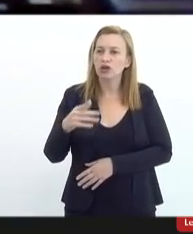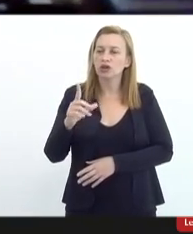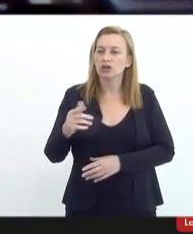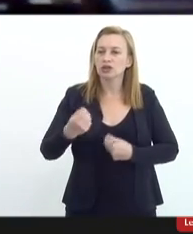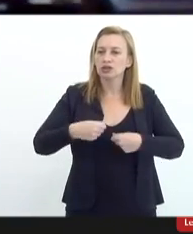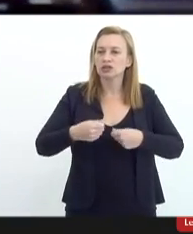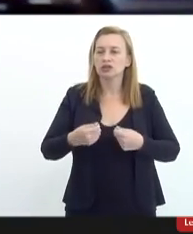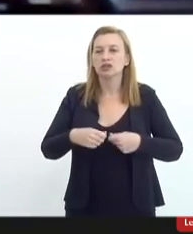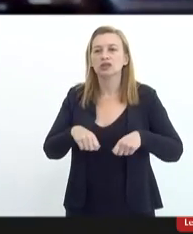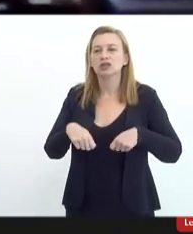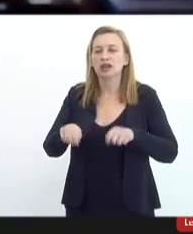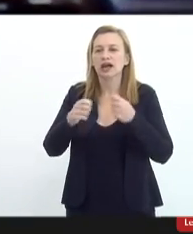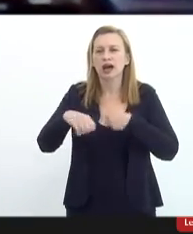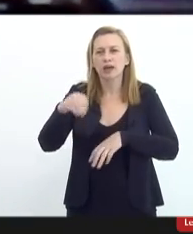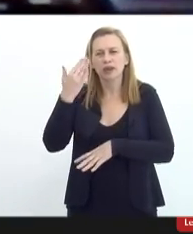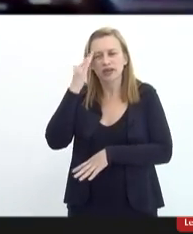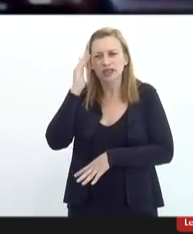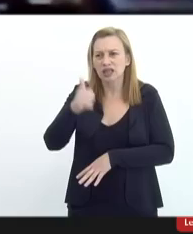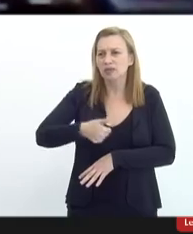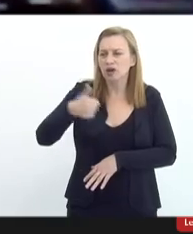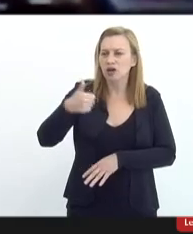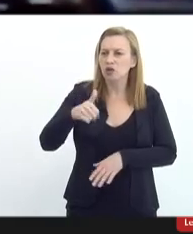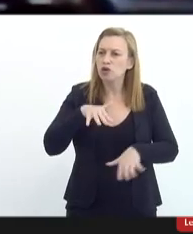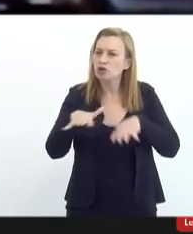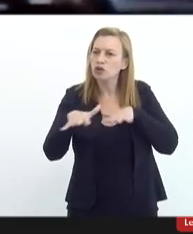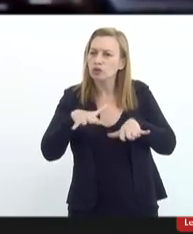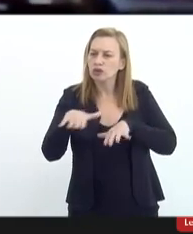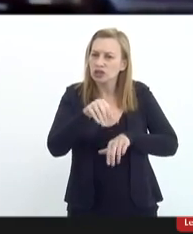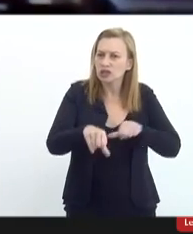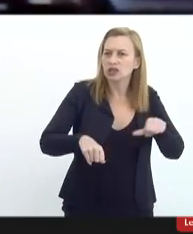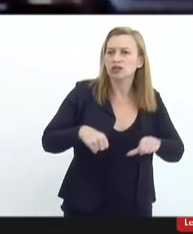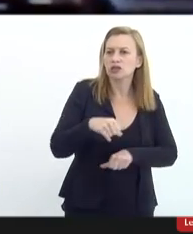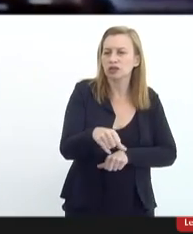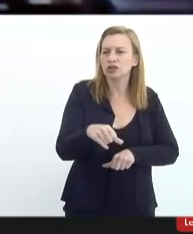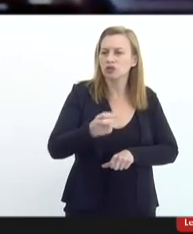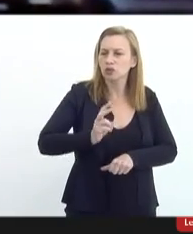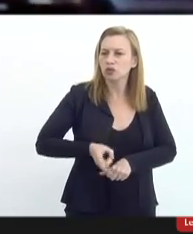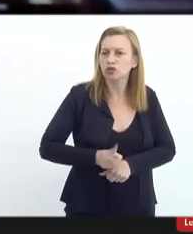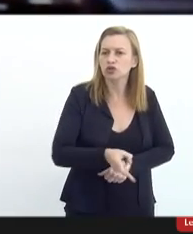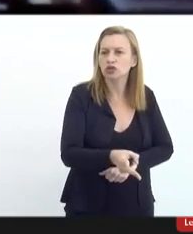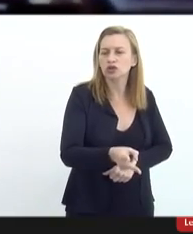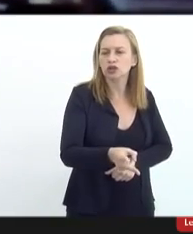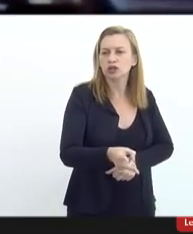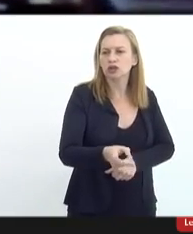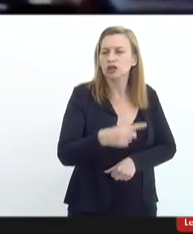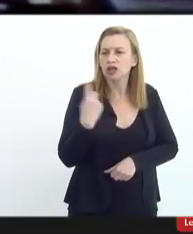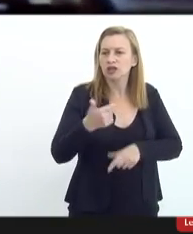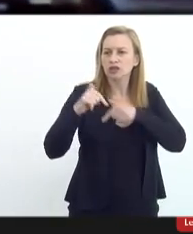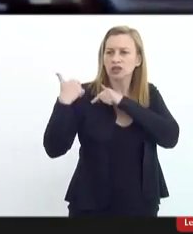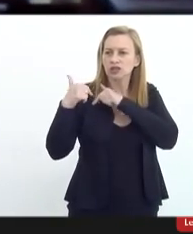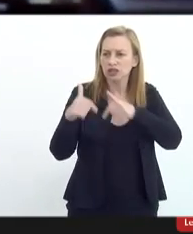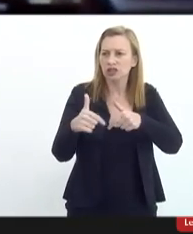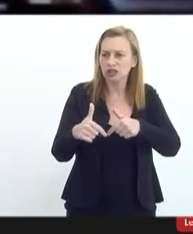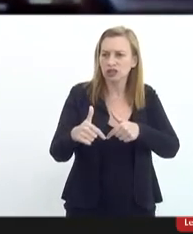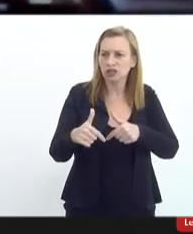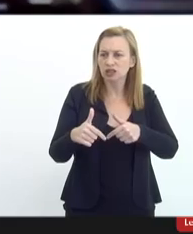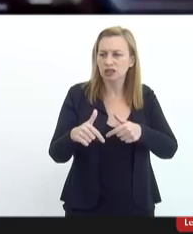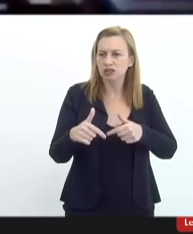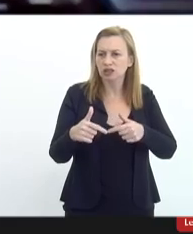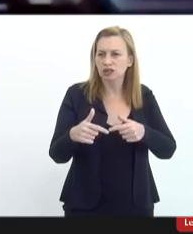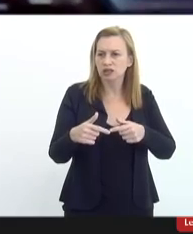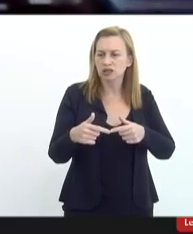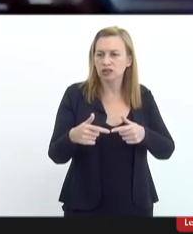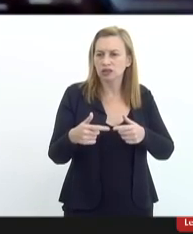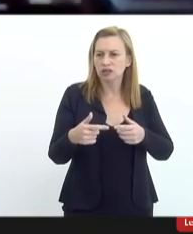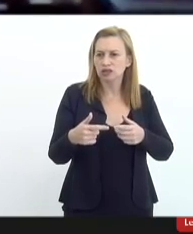fundamental da gente entender que o movimento e a transformação se mantém, que a nossa tradição não implica